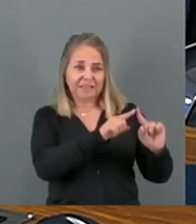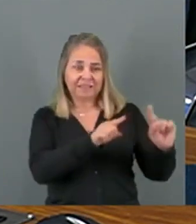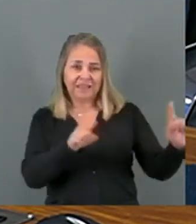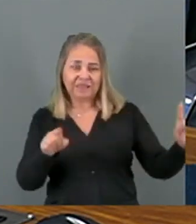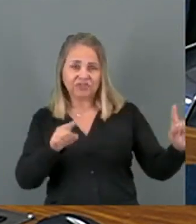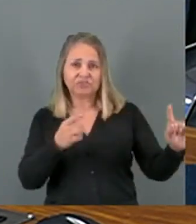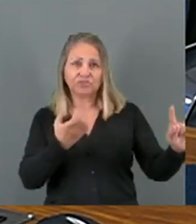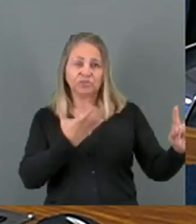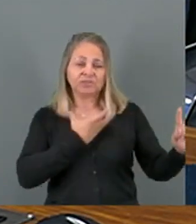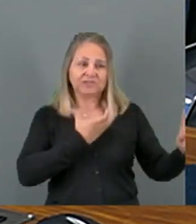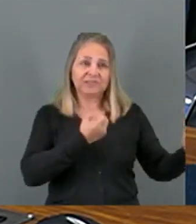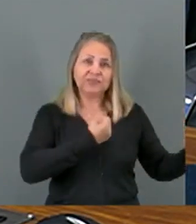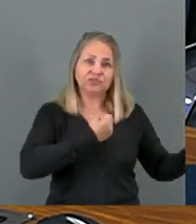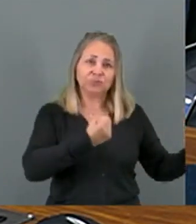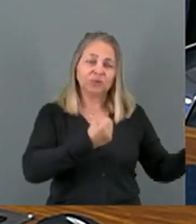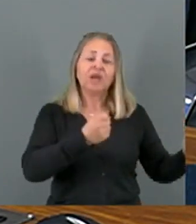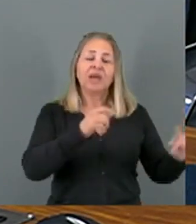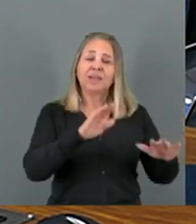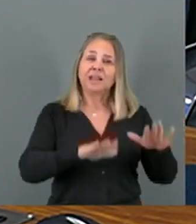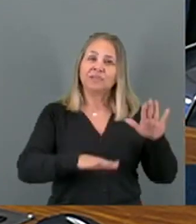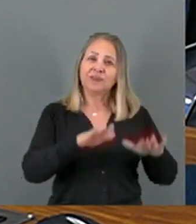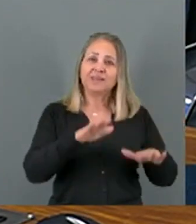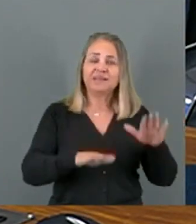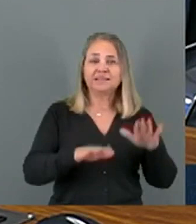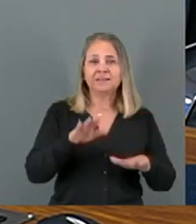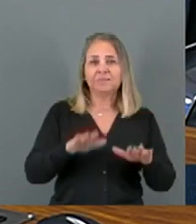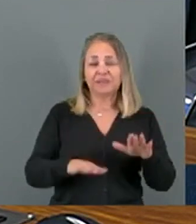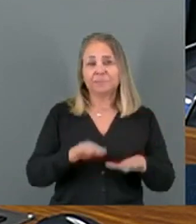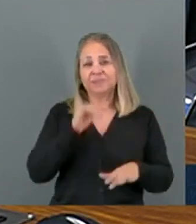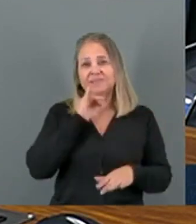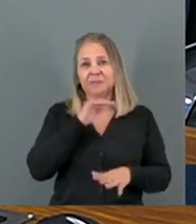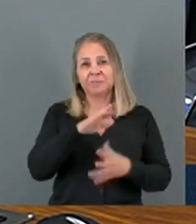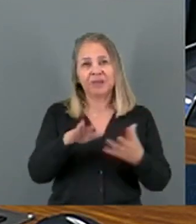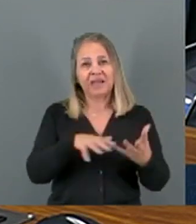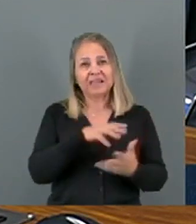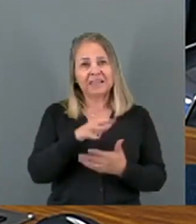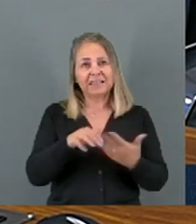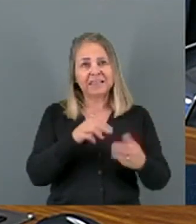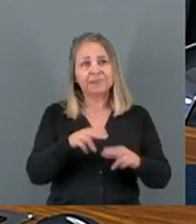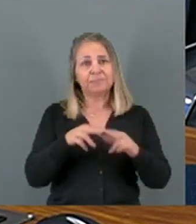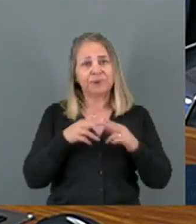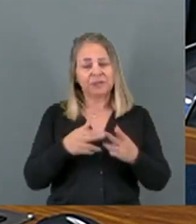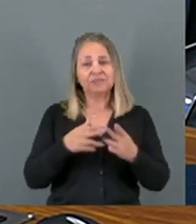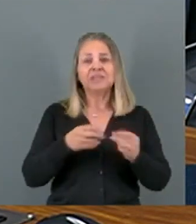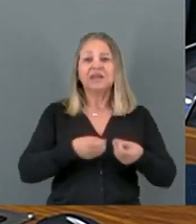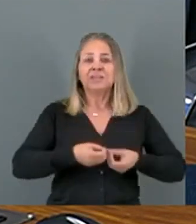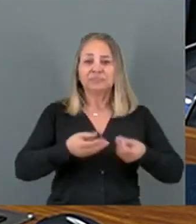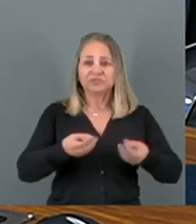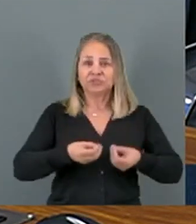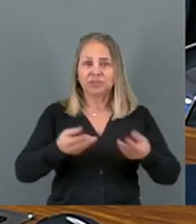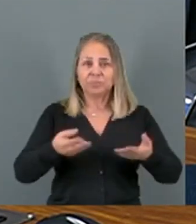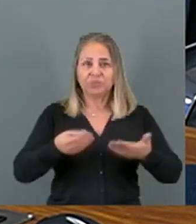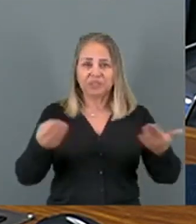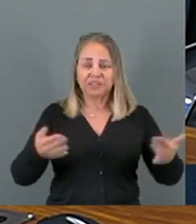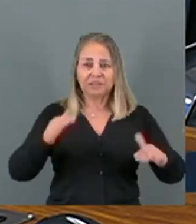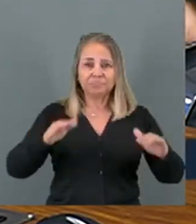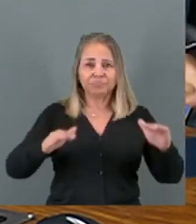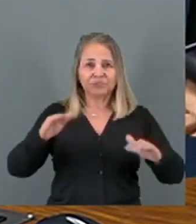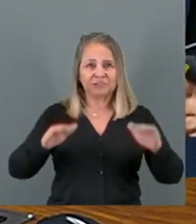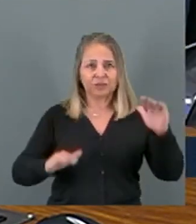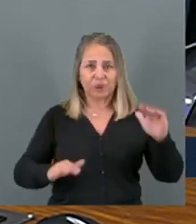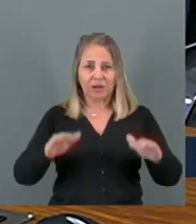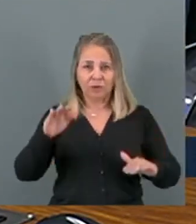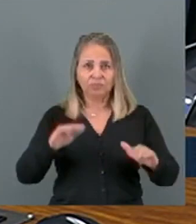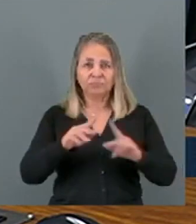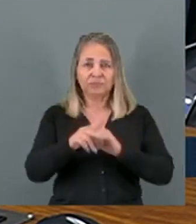custa de variações em subpopulações. A crise financeira e sanitária da pandemia foram distribuídas de forma desigual entre a população e,